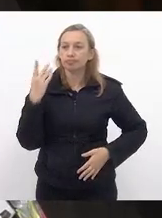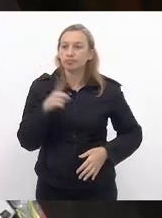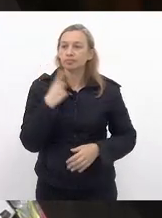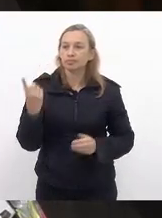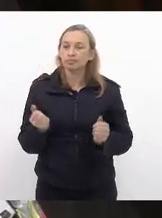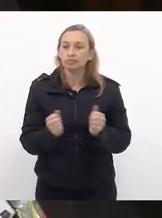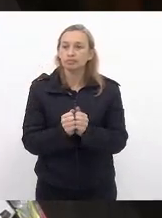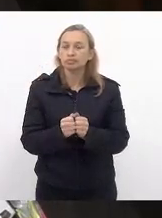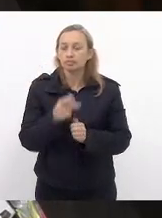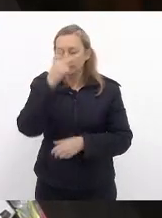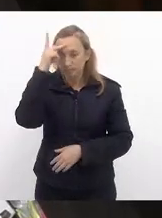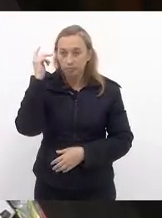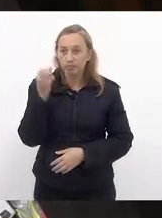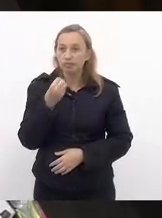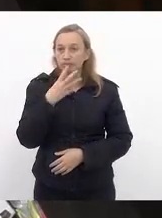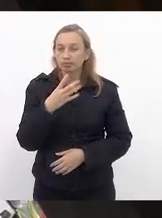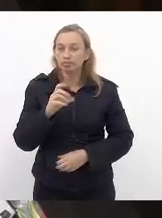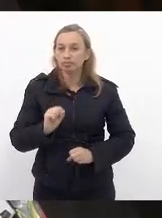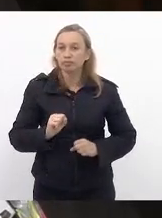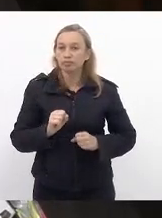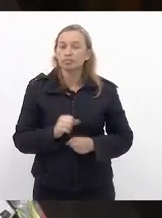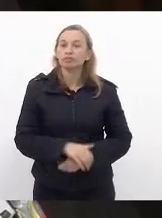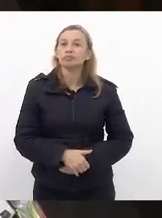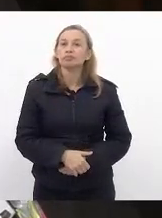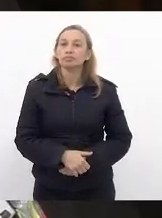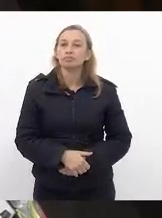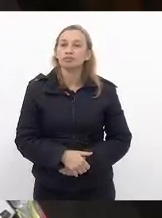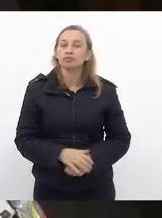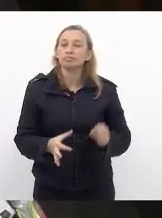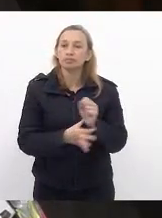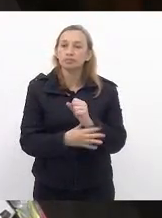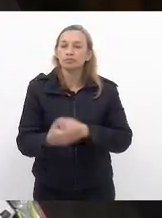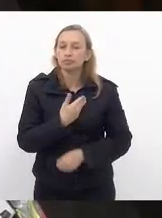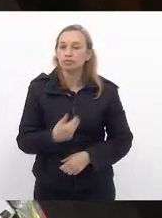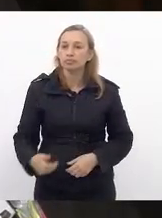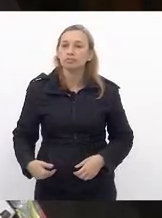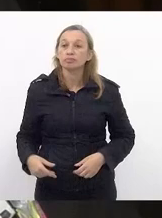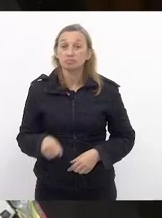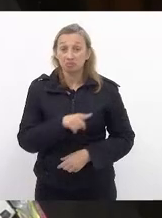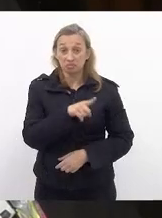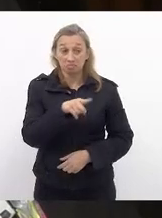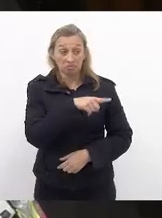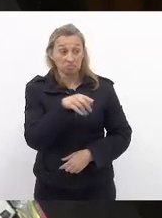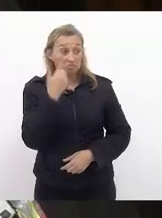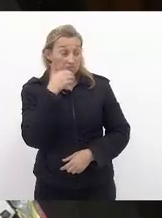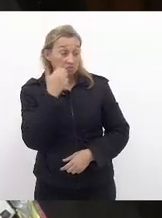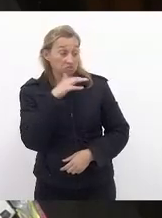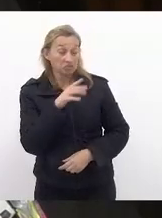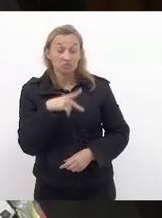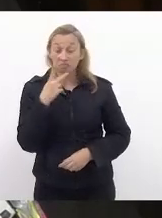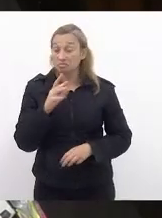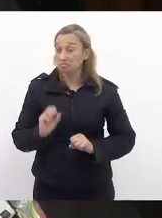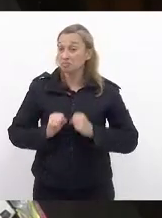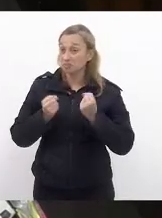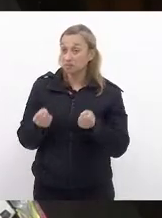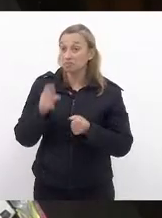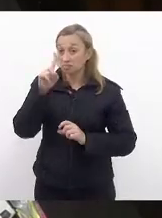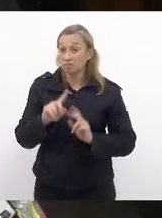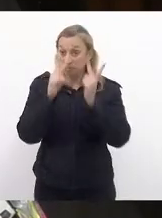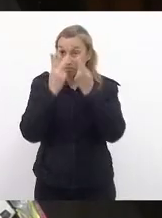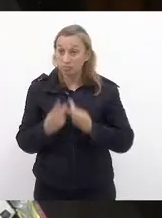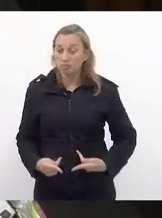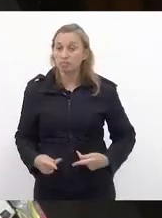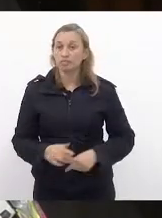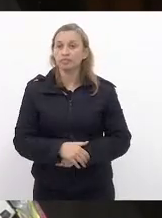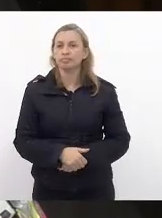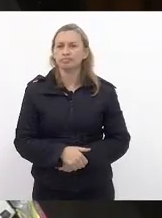pessoas de bem e das forças de segurança esses canalhas se dizem defensores dos Direitos